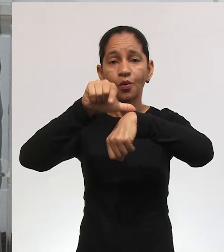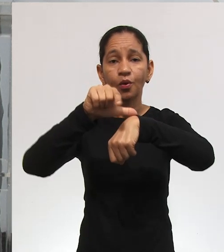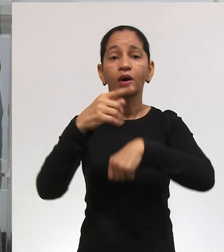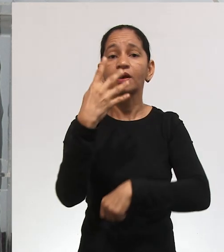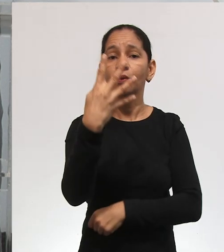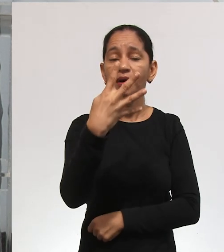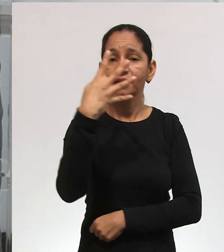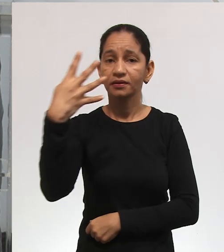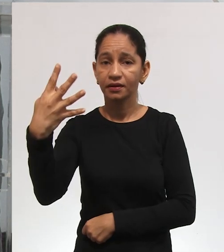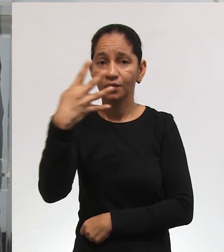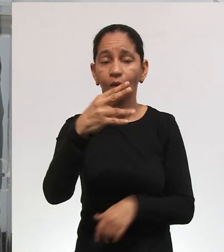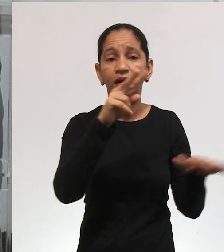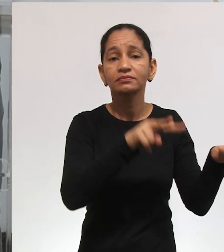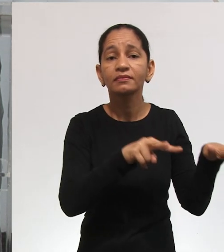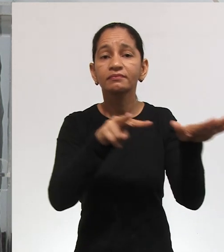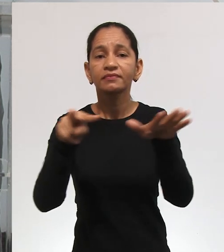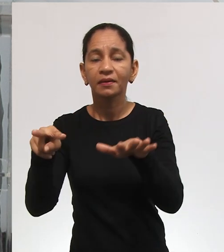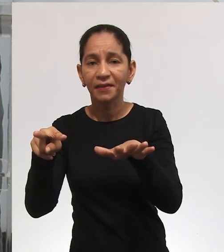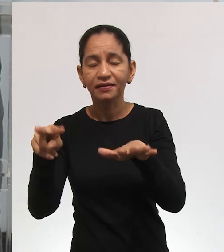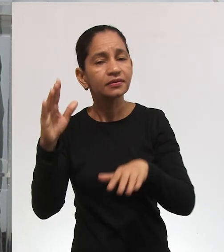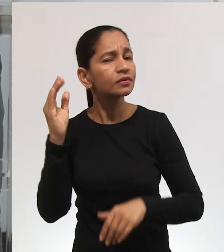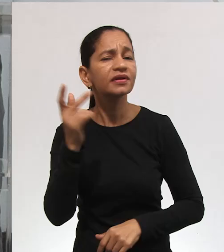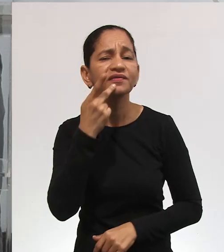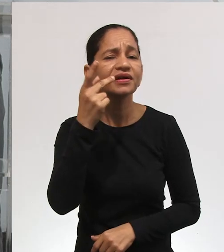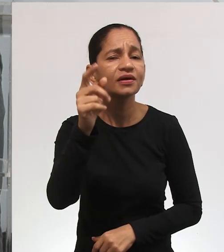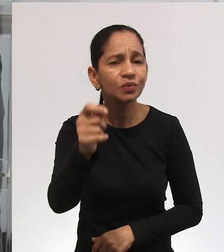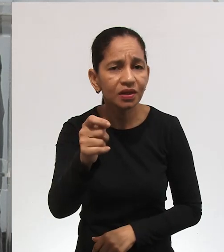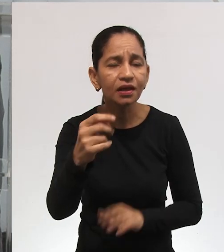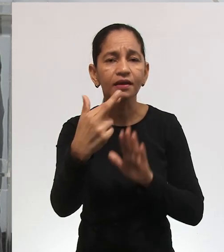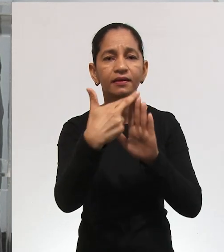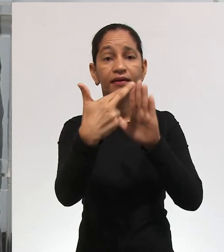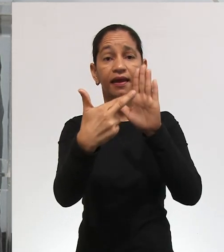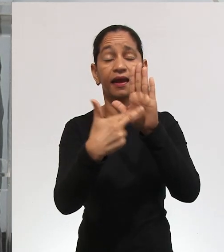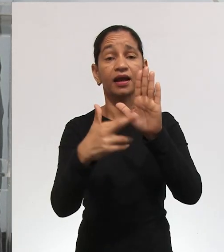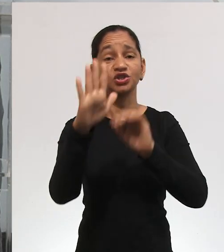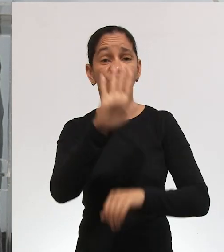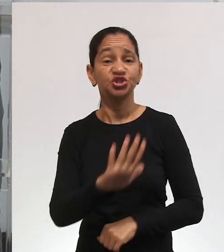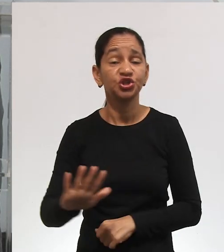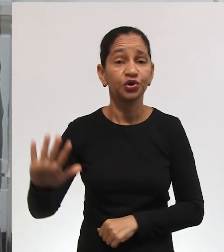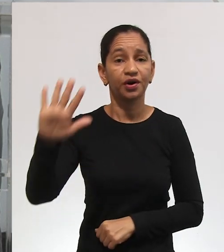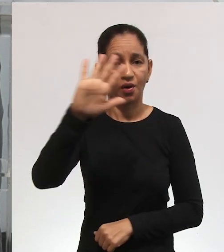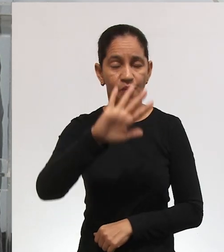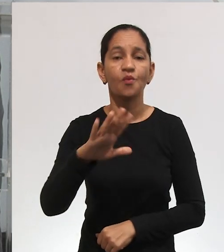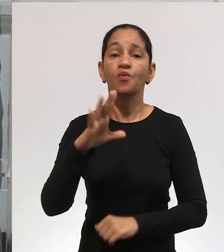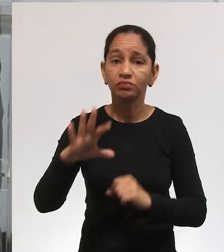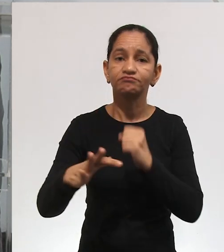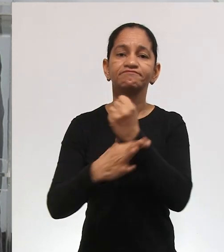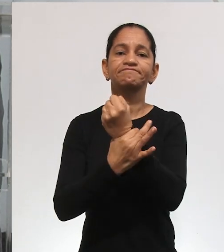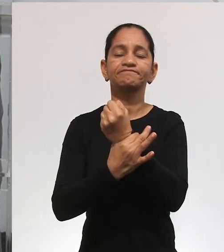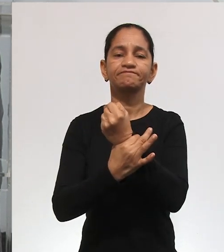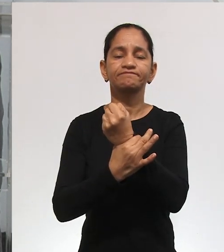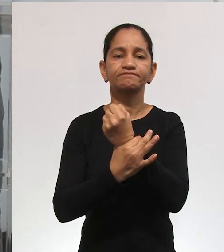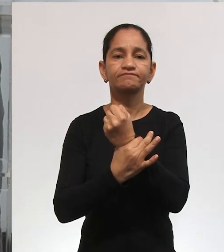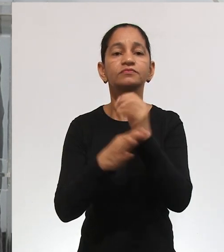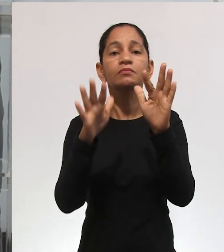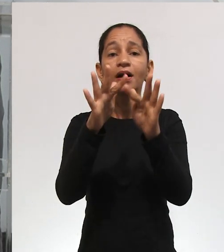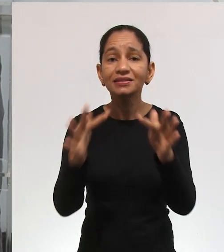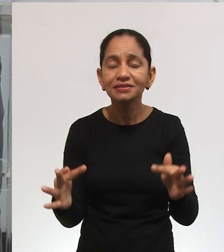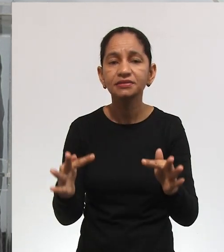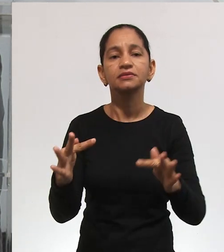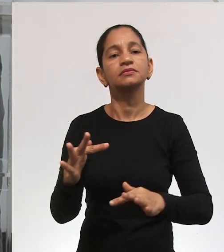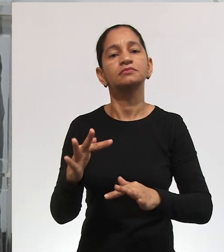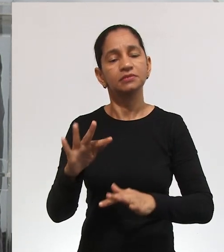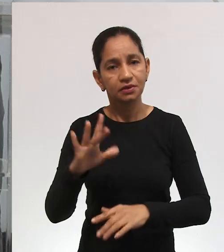horas semanais, ela está nos dizendo que, em regra, essa é uma condição que garante uma mínima